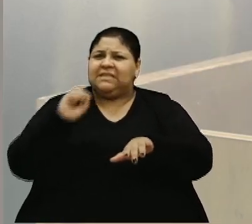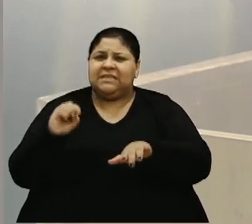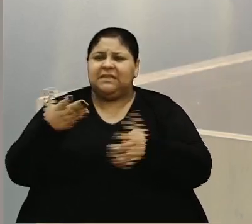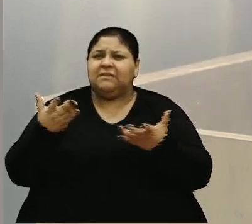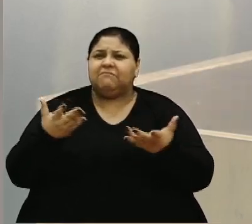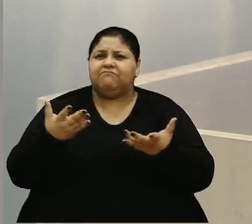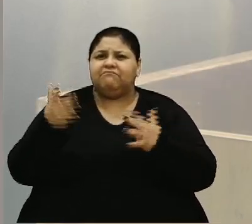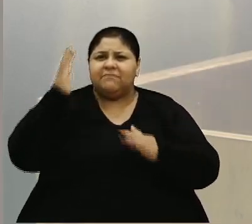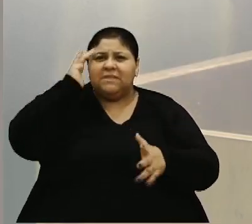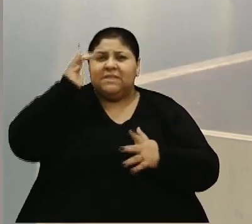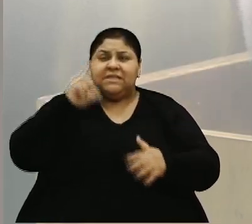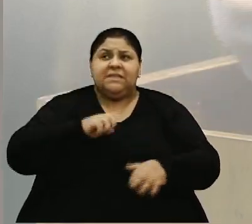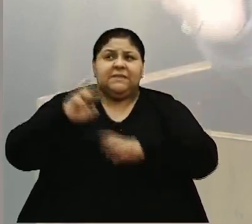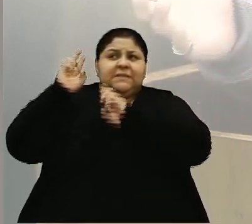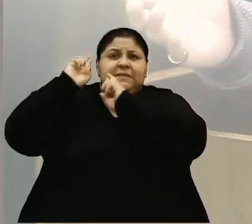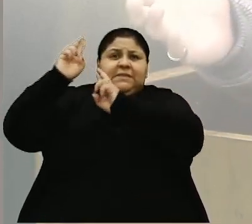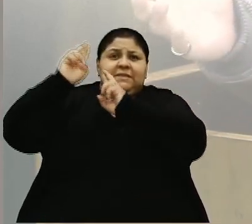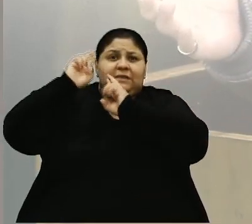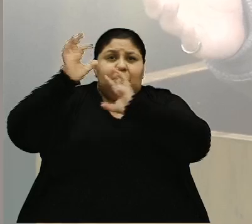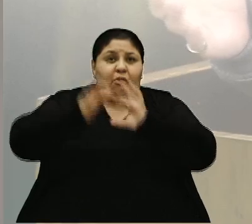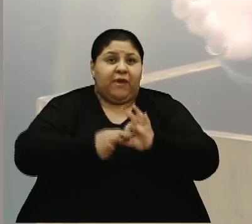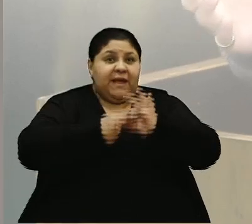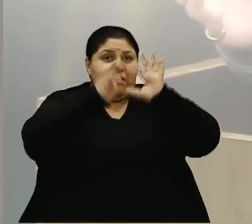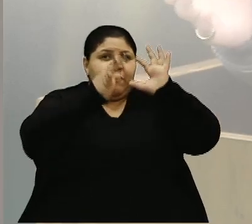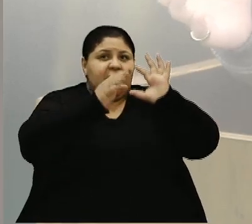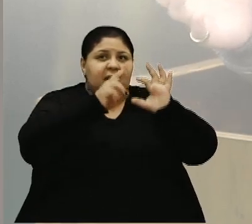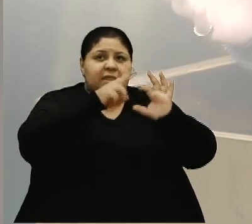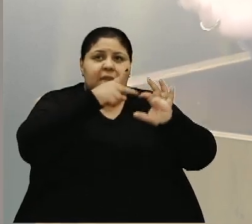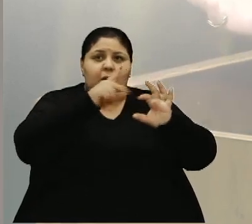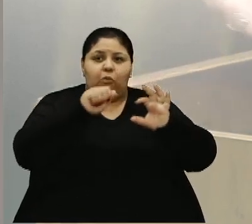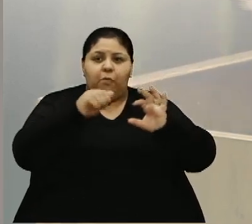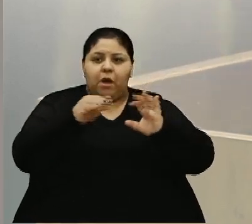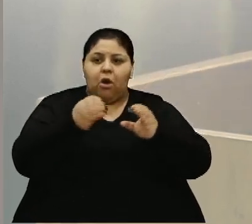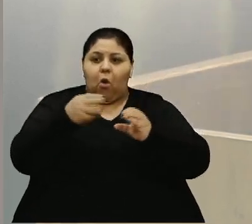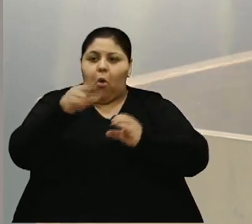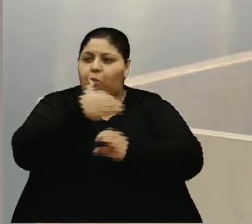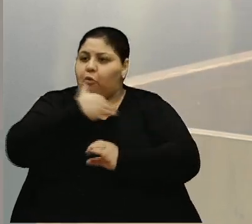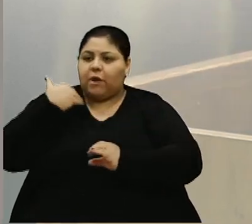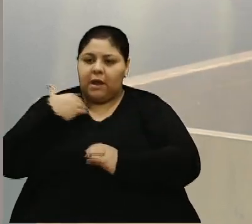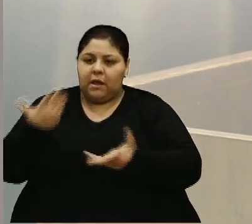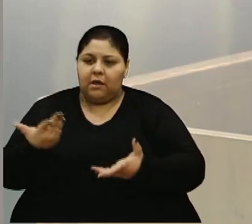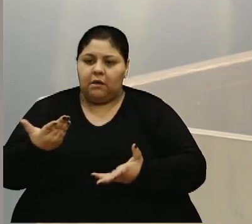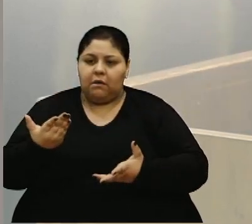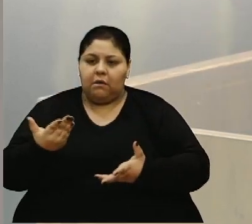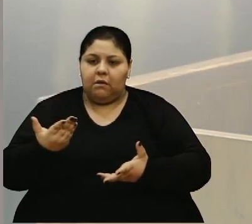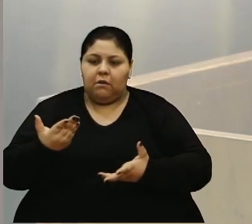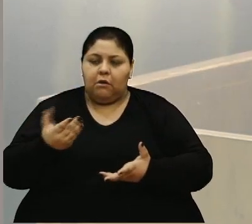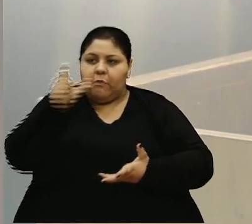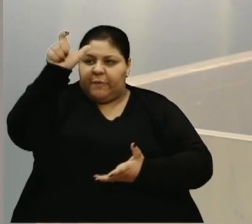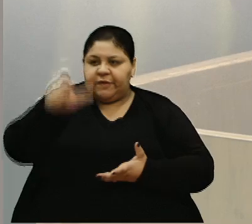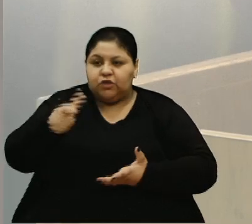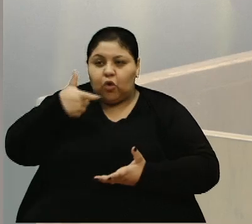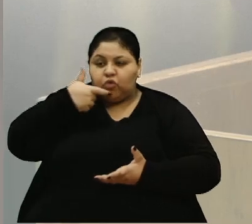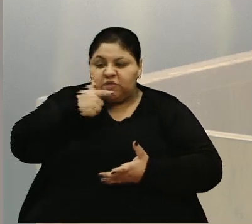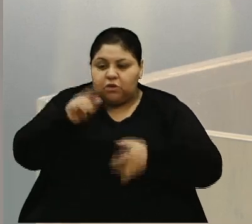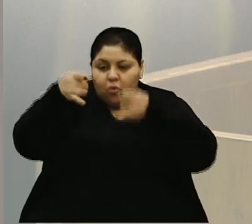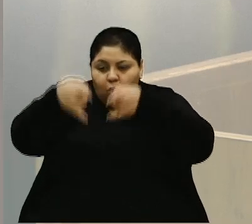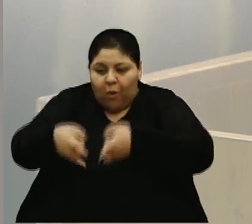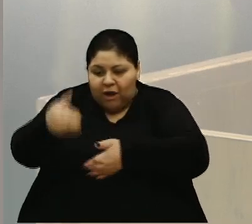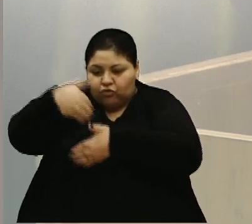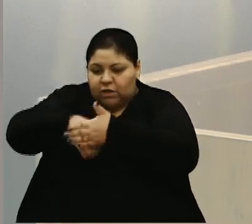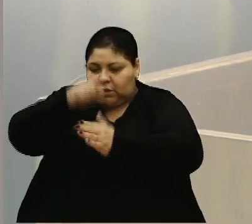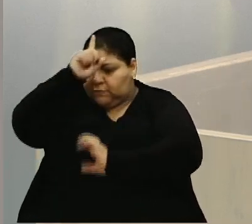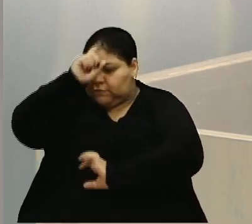tem que torcer para alguém dar alta, alguém vir a óbito. Olha o ponto que nós estamos chegando para você conseguir um leito hospitalar. O Hospital